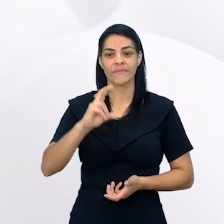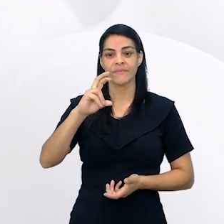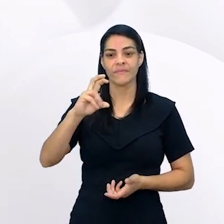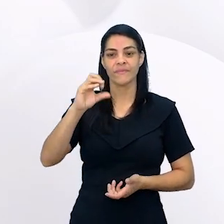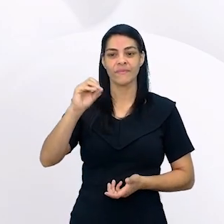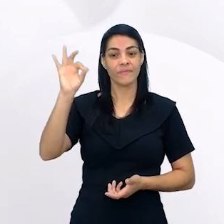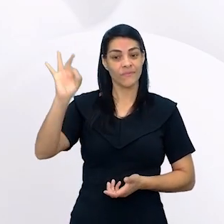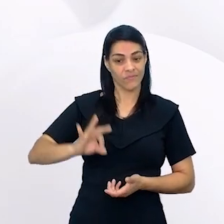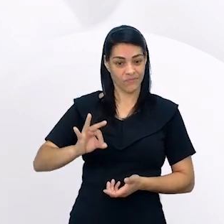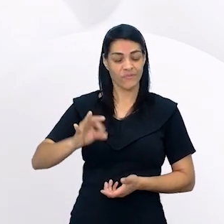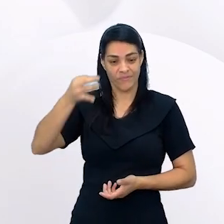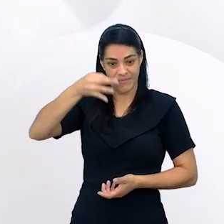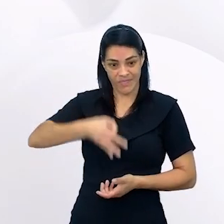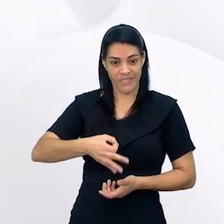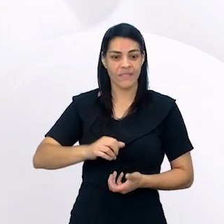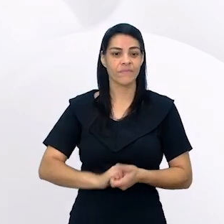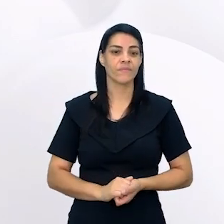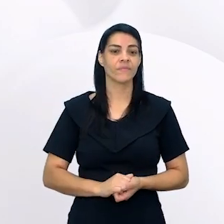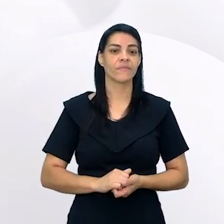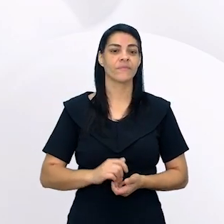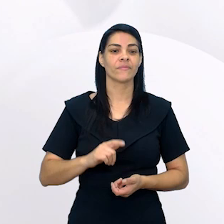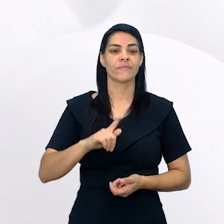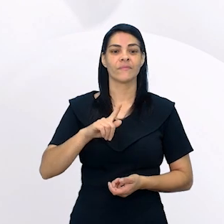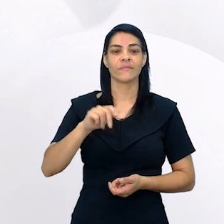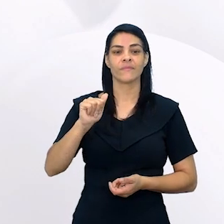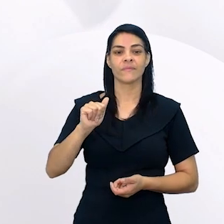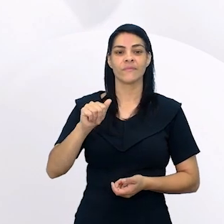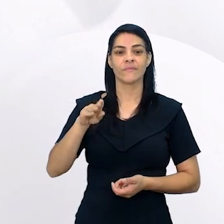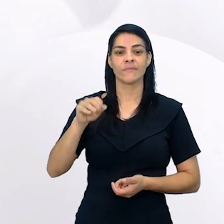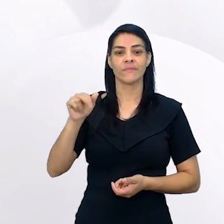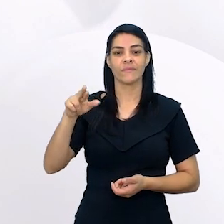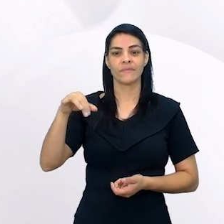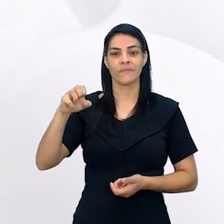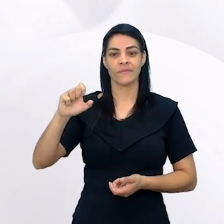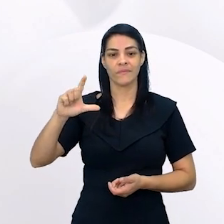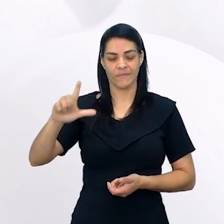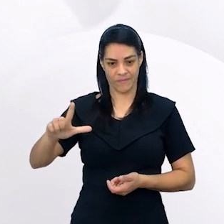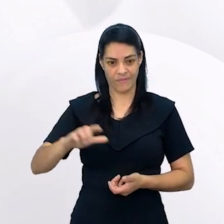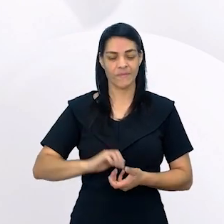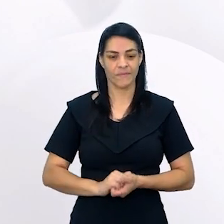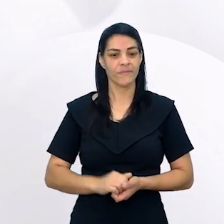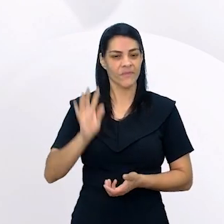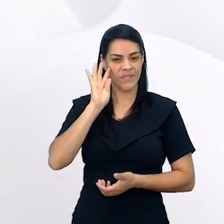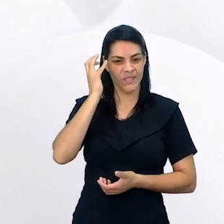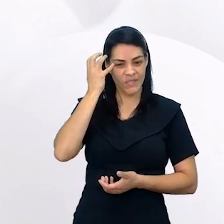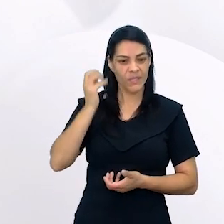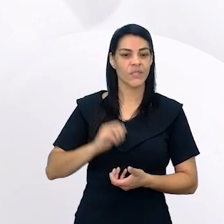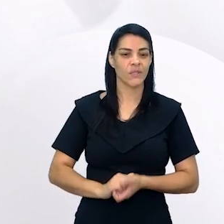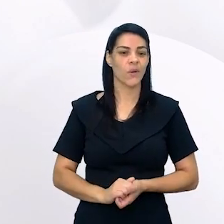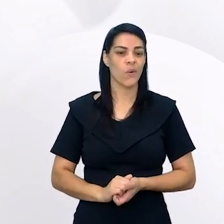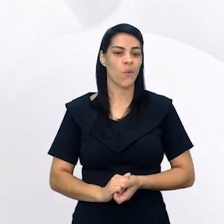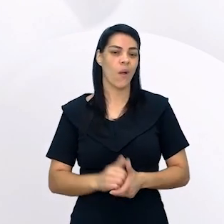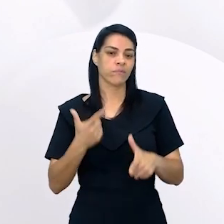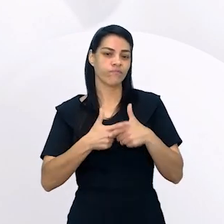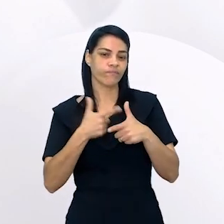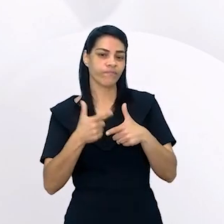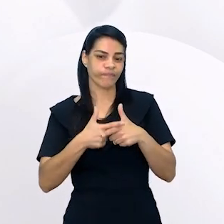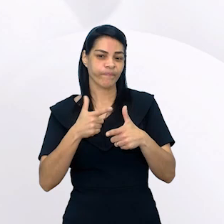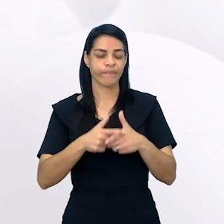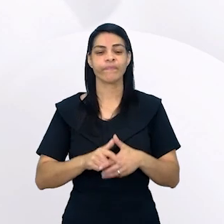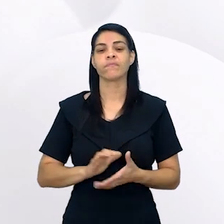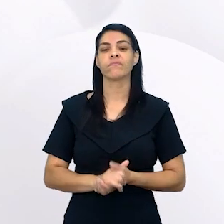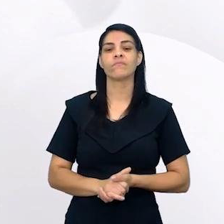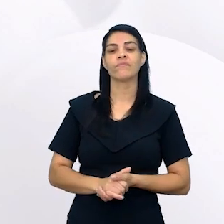Então tá aí Ó Gabriel tem 50 Então aí tá descrição né resolver situações problemas aqui envolvam a ideia de dobro